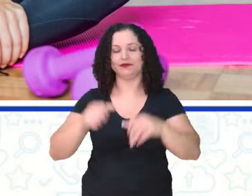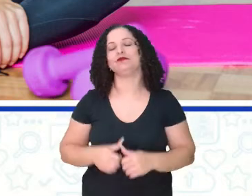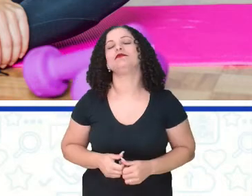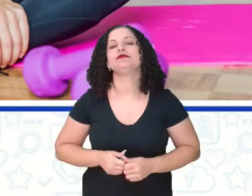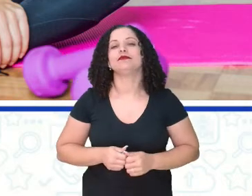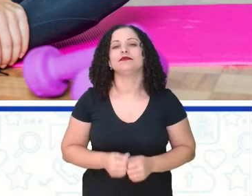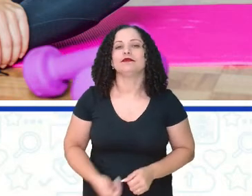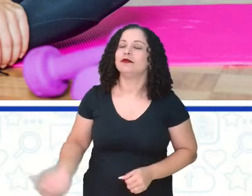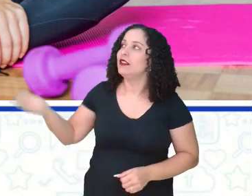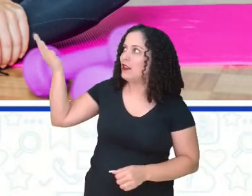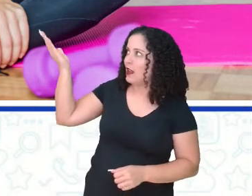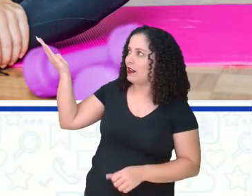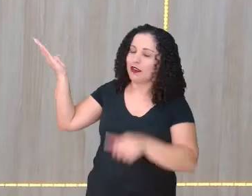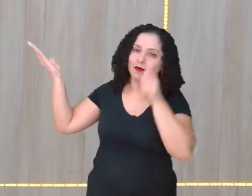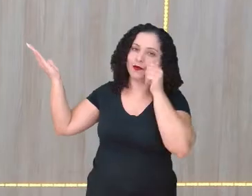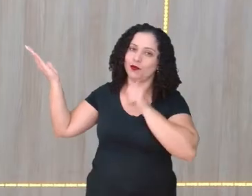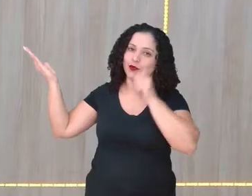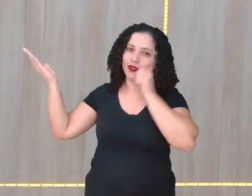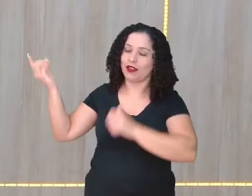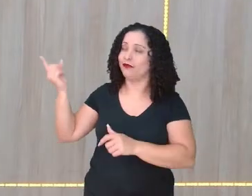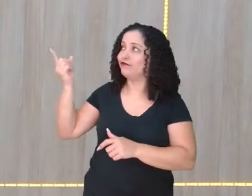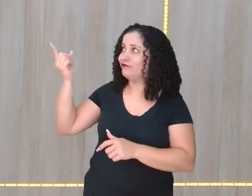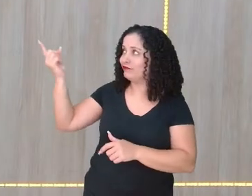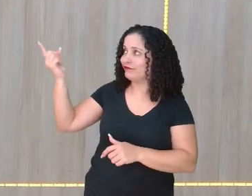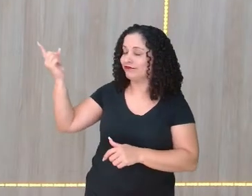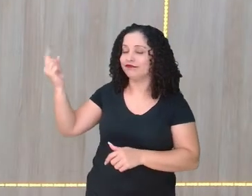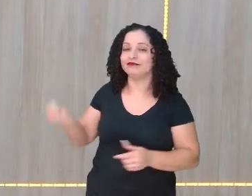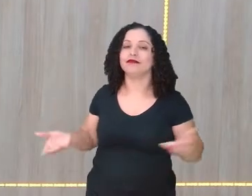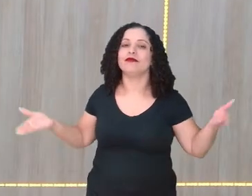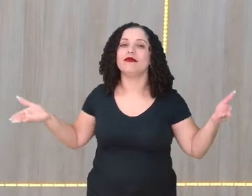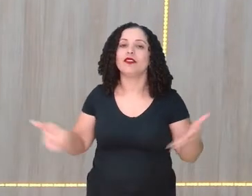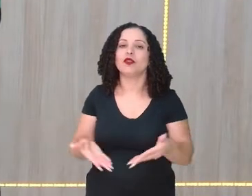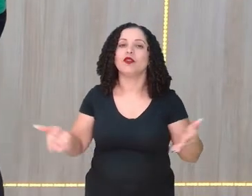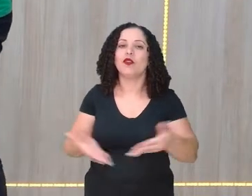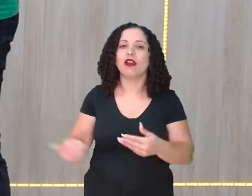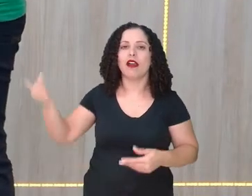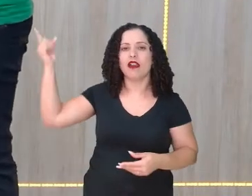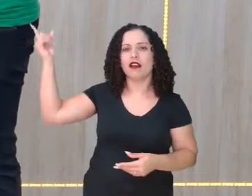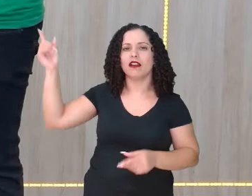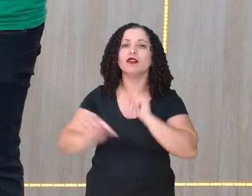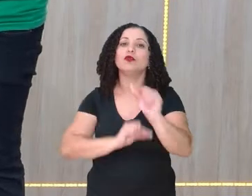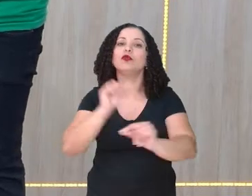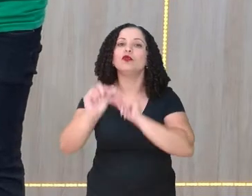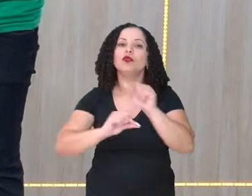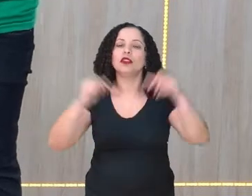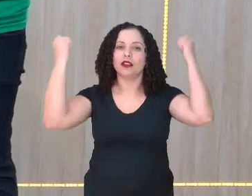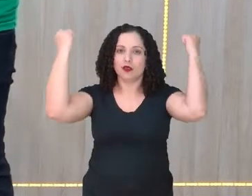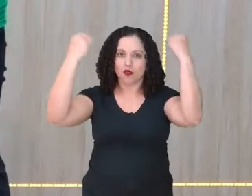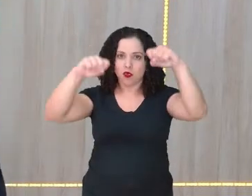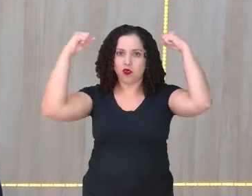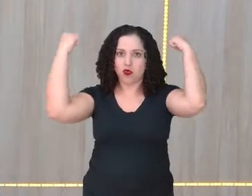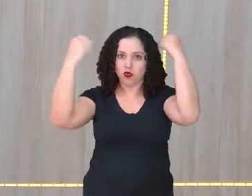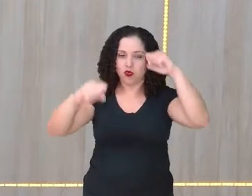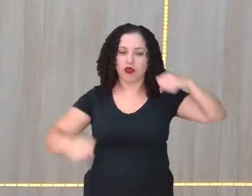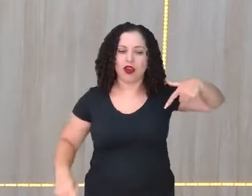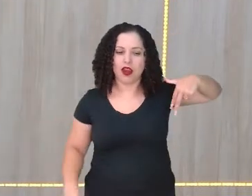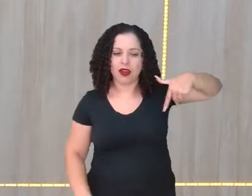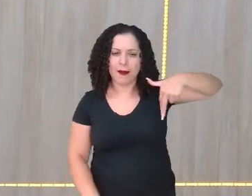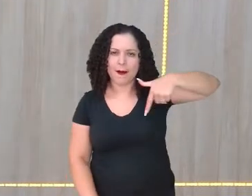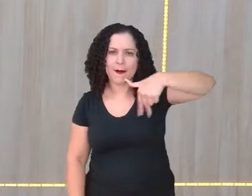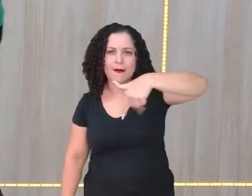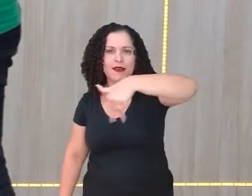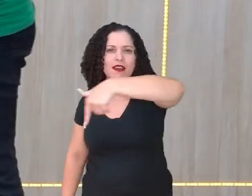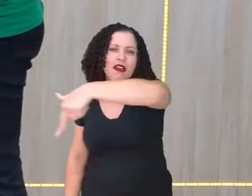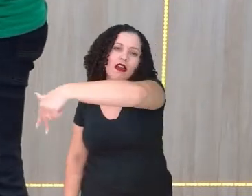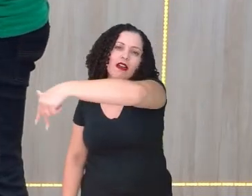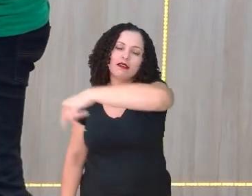aí essa menina, ela vai, de repente, chamaram ela para fazer aqui uma caminhada, né? E